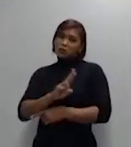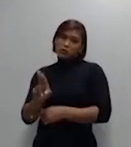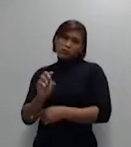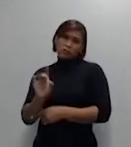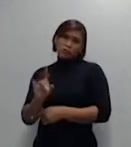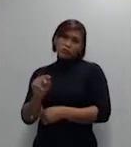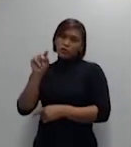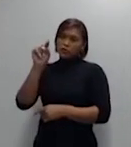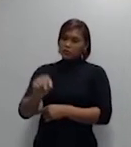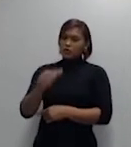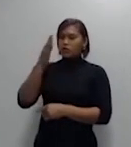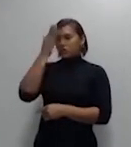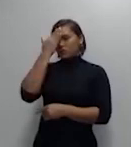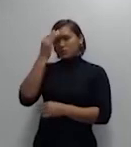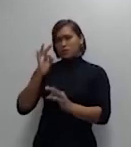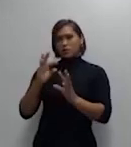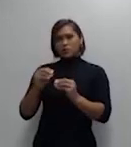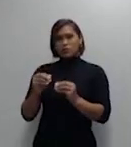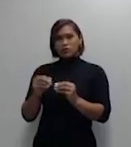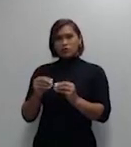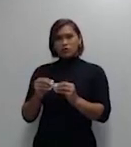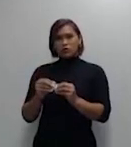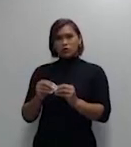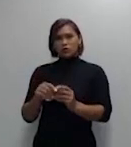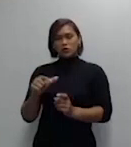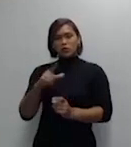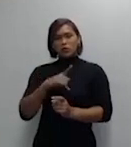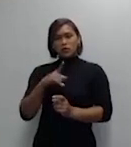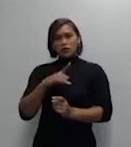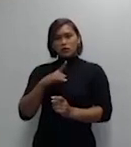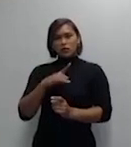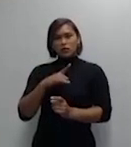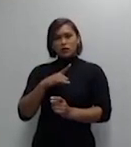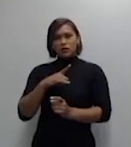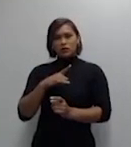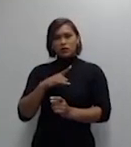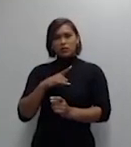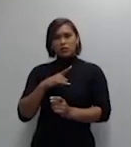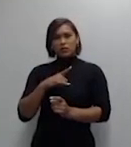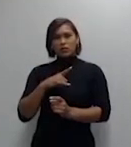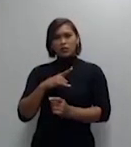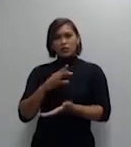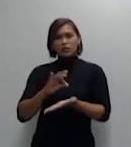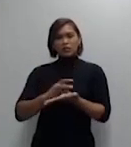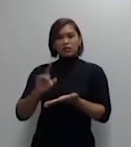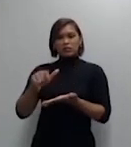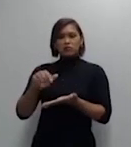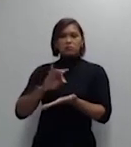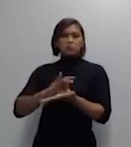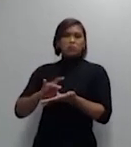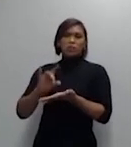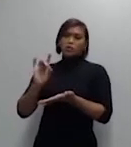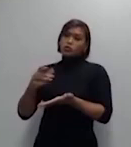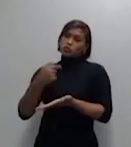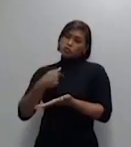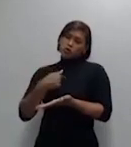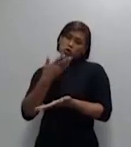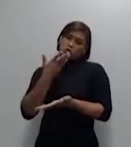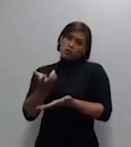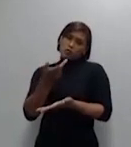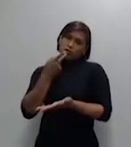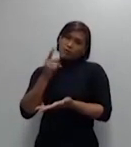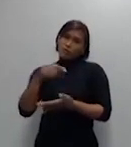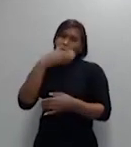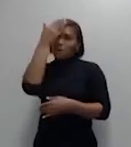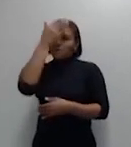sabem todos que possuem inimizade isso não sou apenas eu que afirmo mas há uma